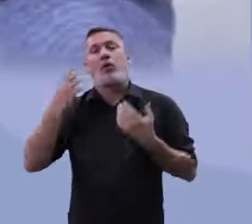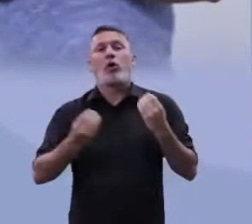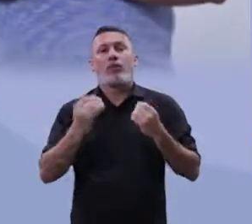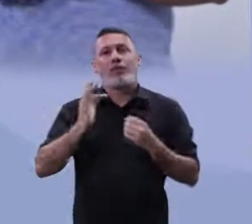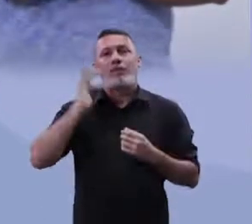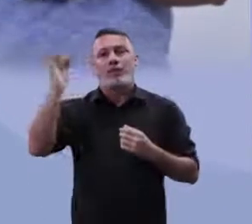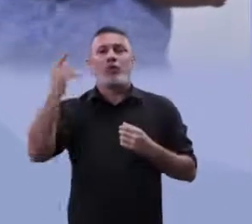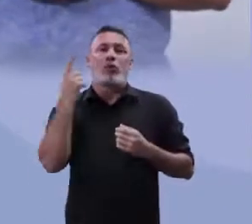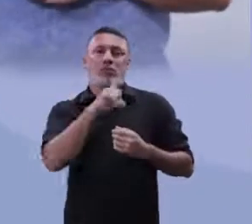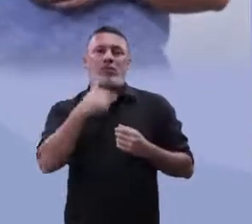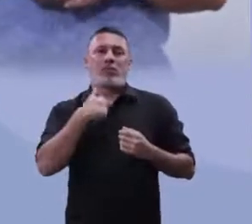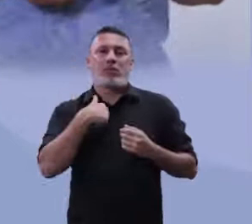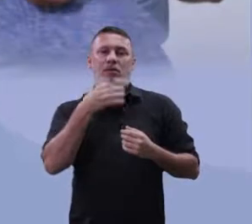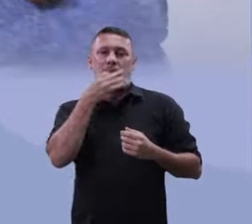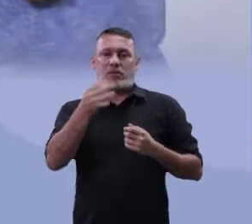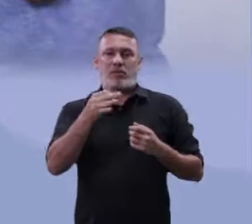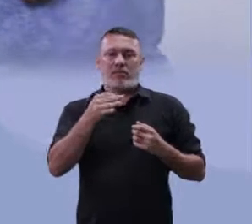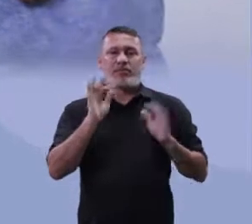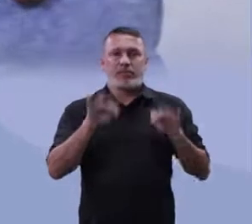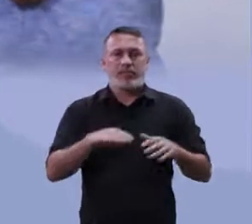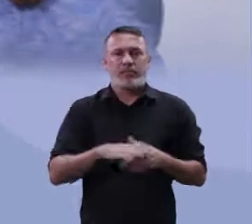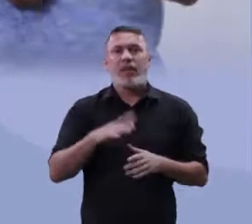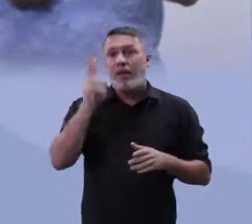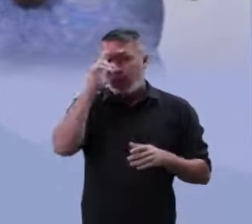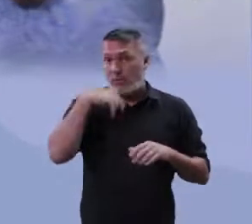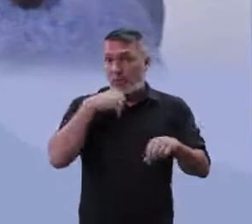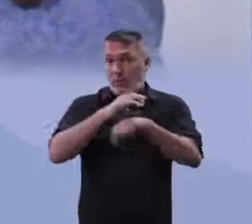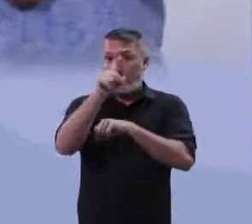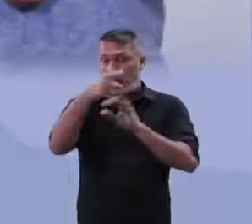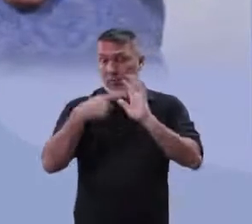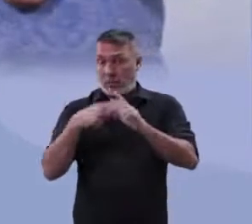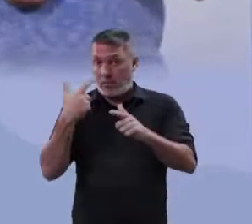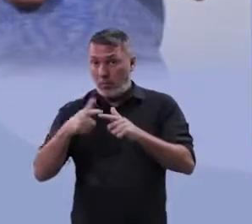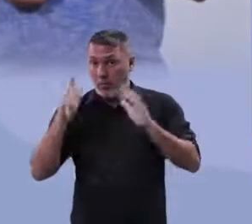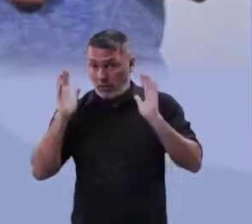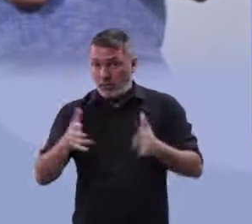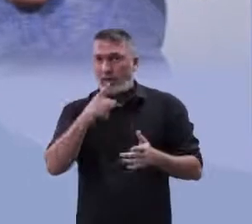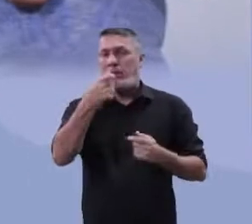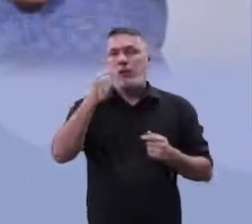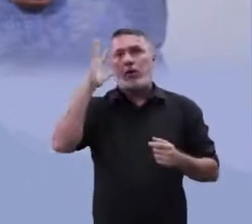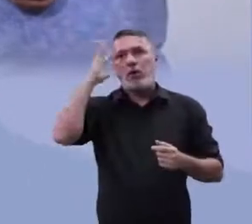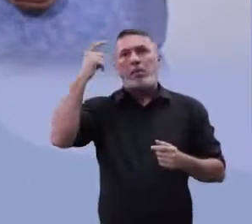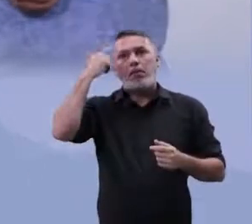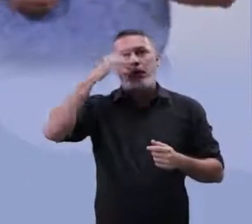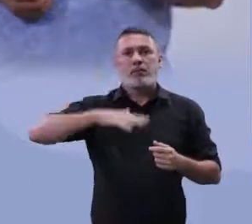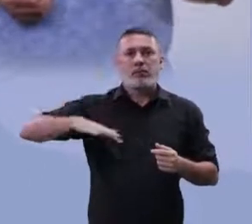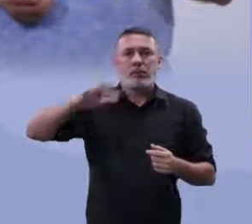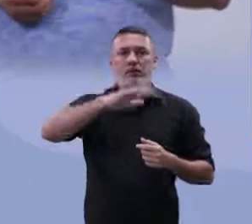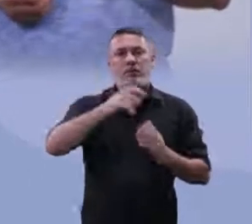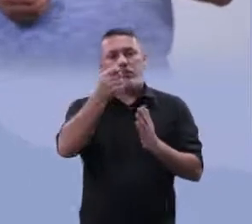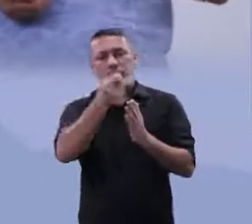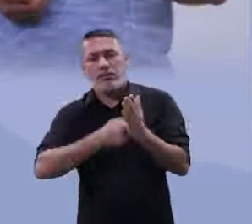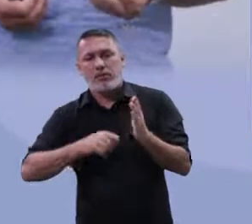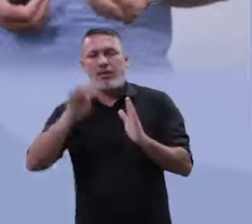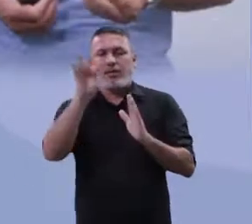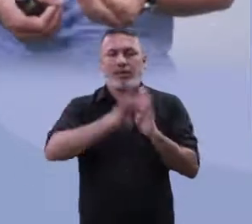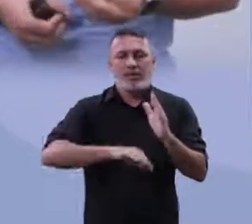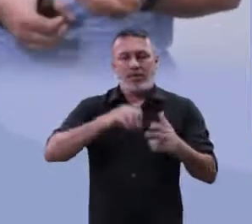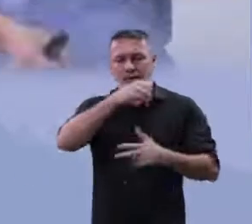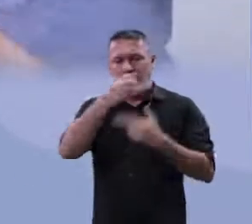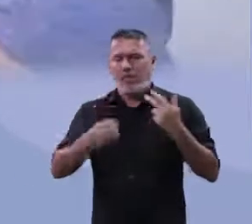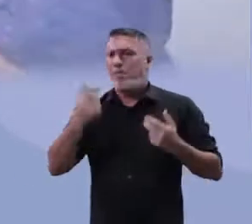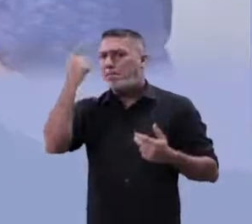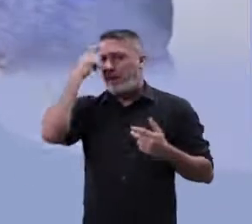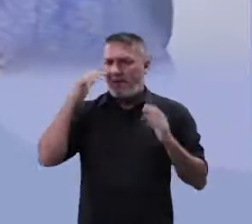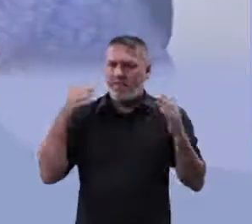lá na minha conclusão. Lembra que eu falo para vocês o seguinte, gente, se você já apresentou o problema, já pensa na solução. A redação do Enem, a dissertação argumentativa, ela pensa